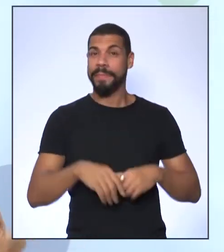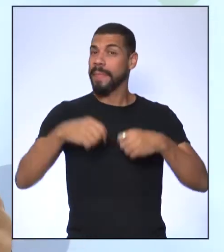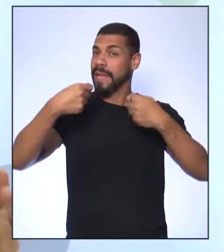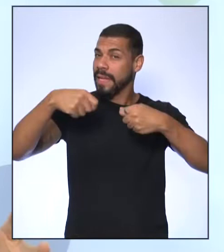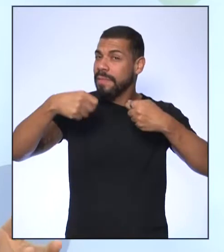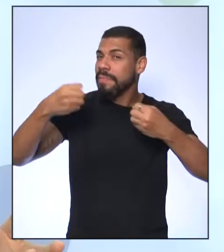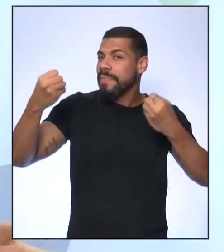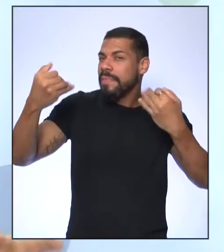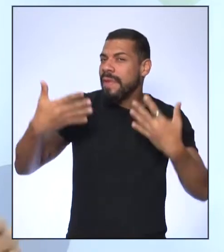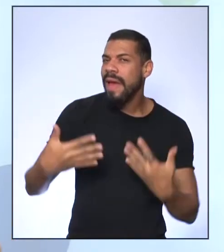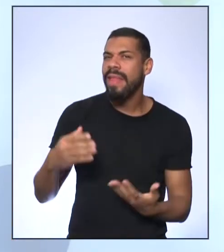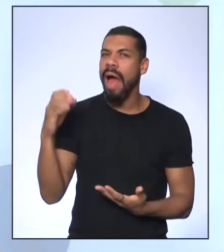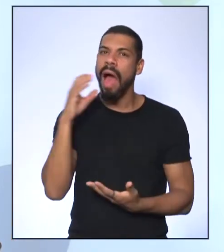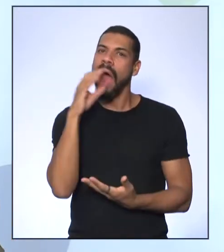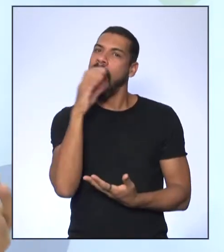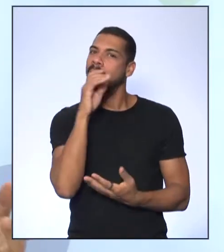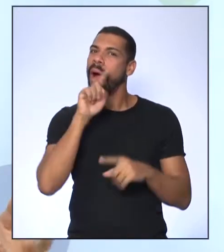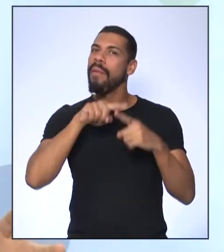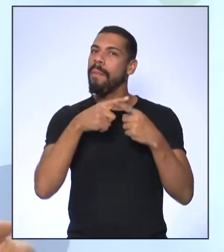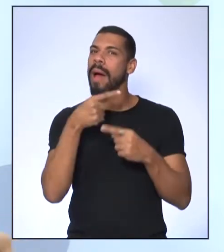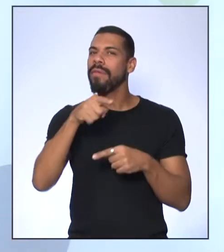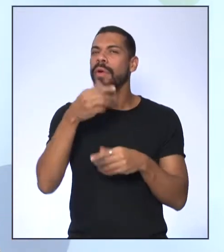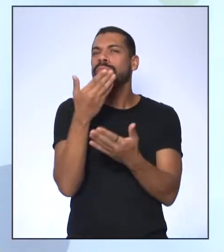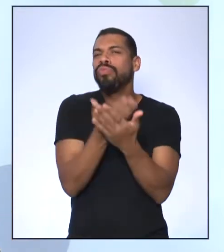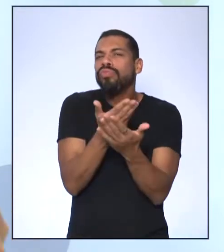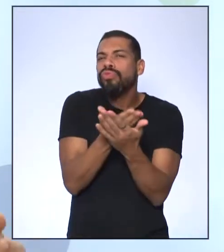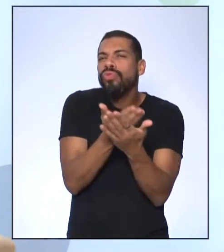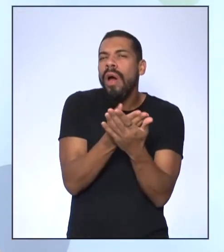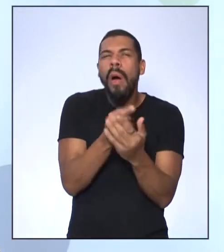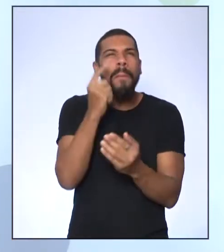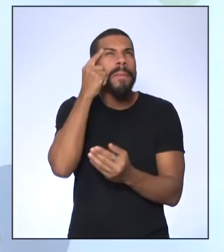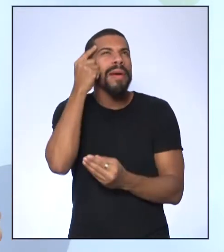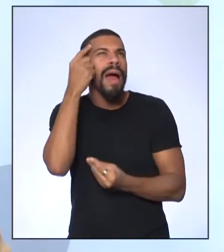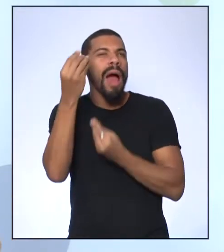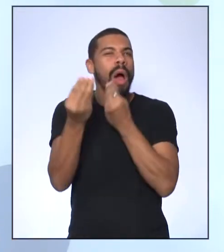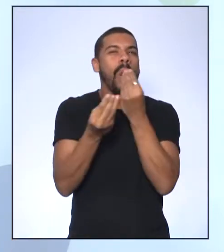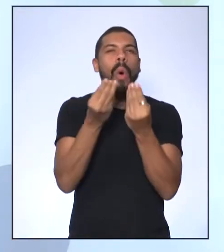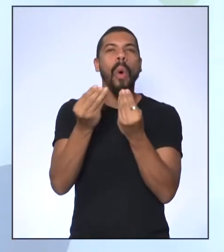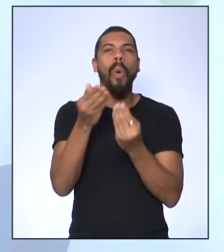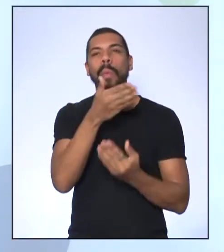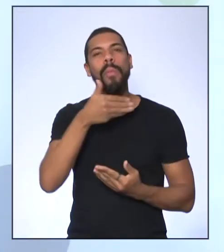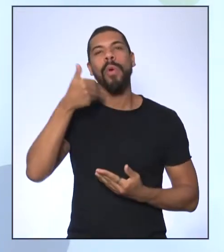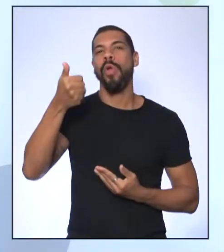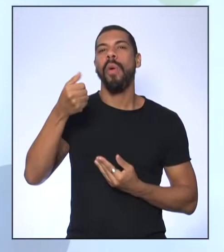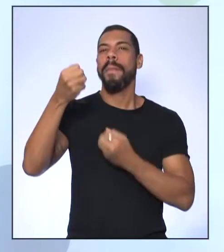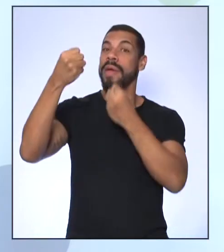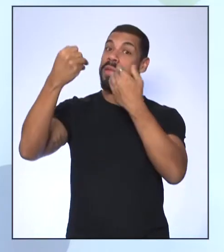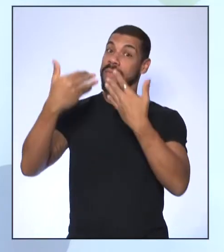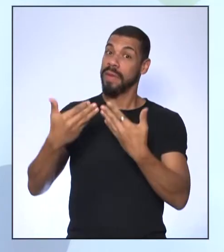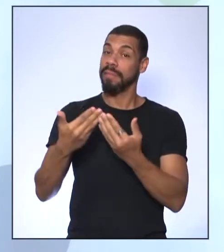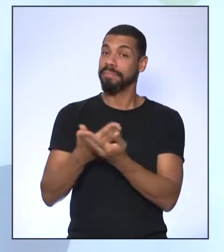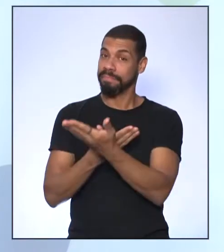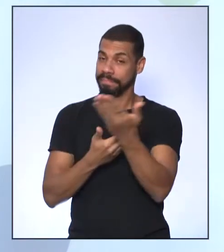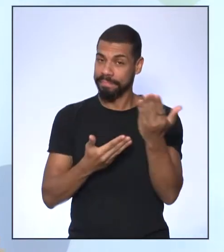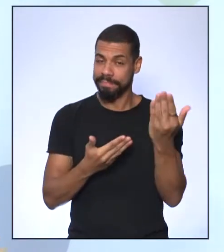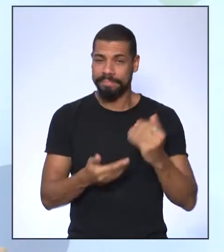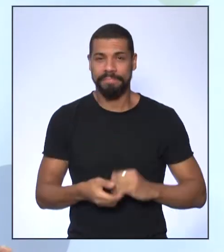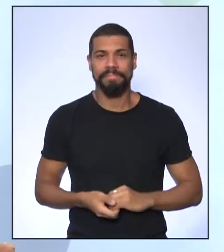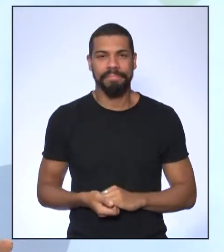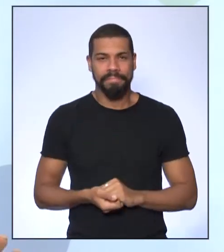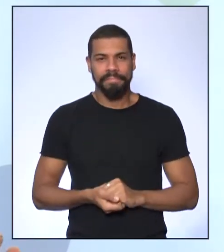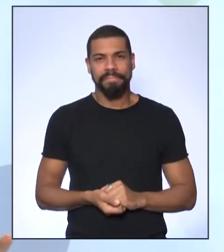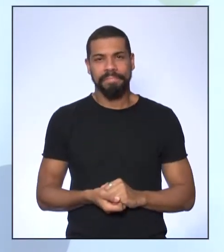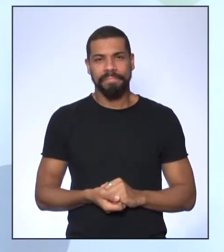caráter de exemplo. A gente vai procurar estudar e pensar qual é a melhor forma de contar a história.